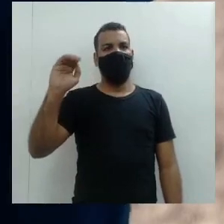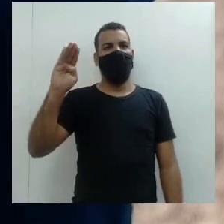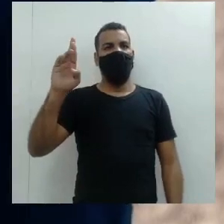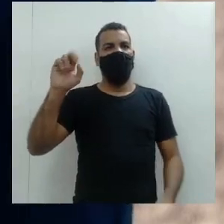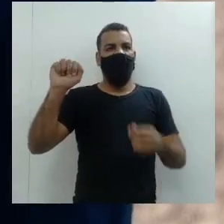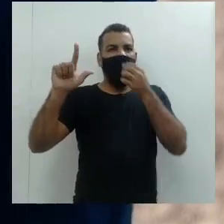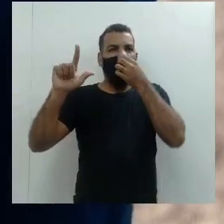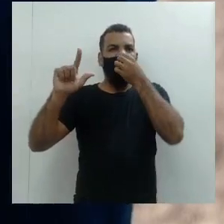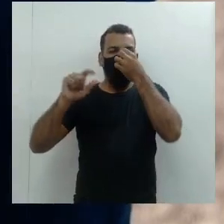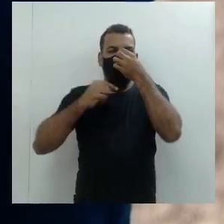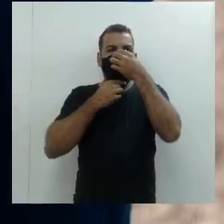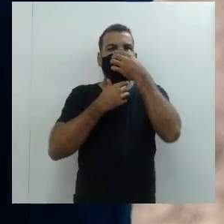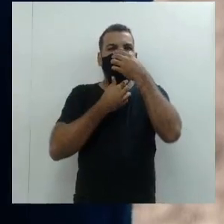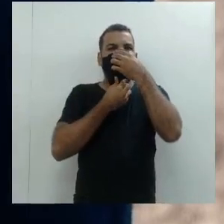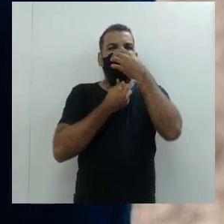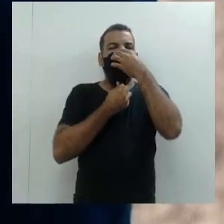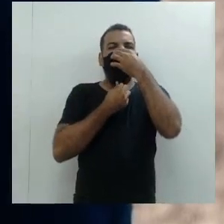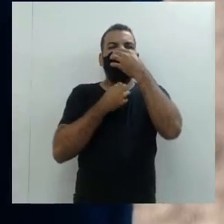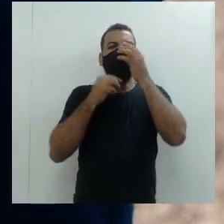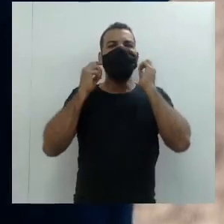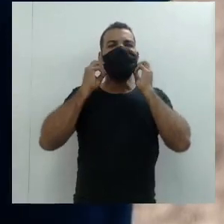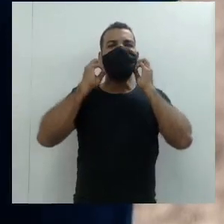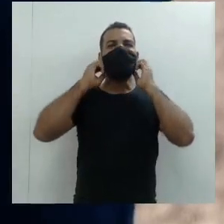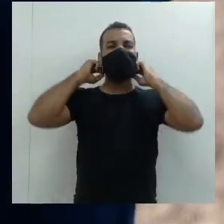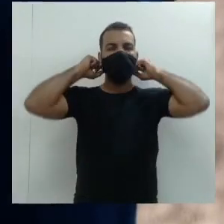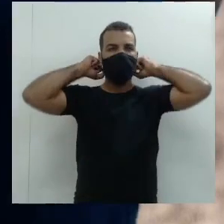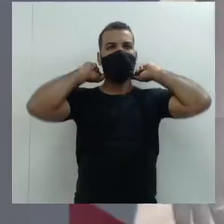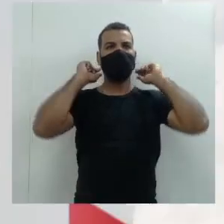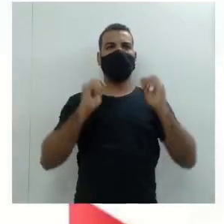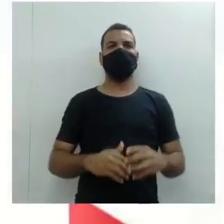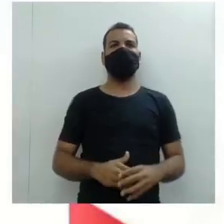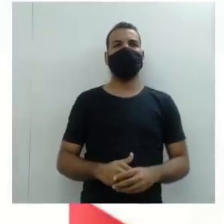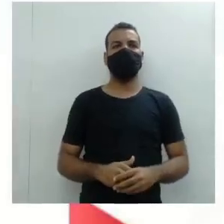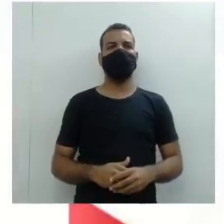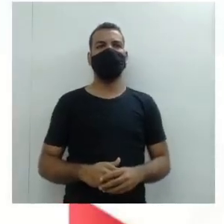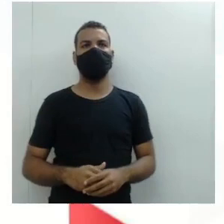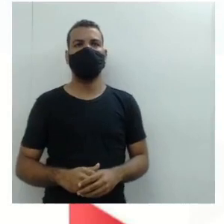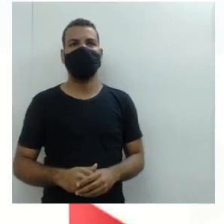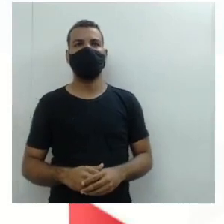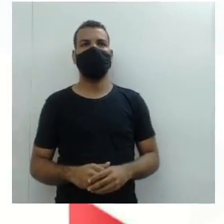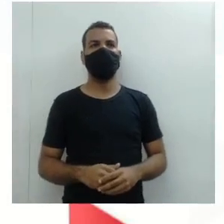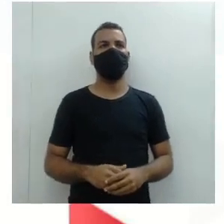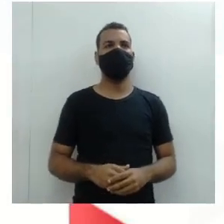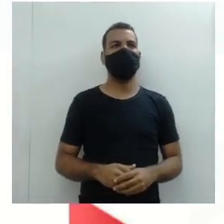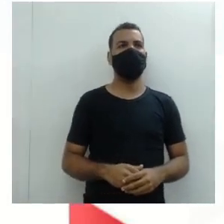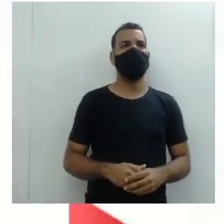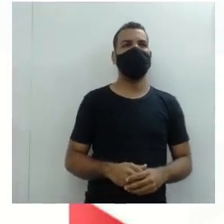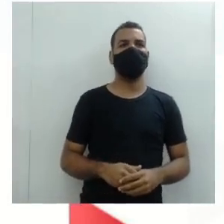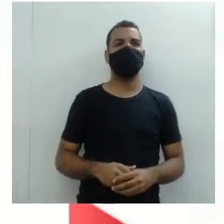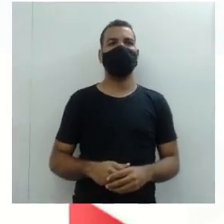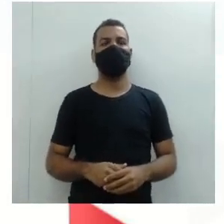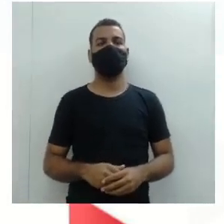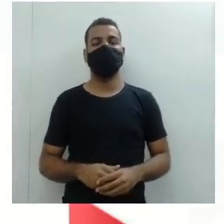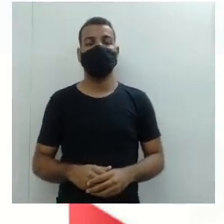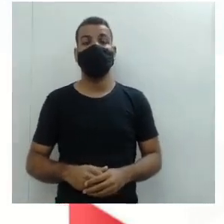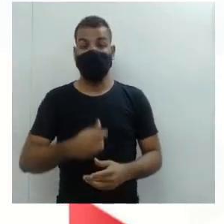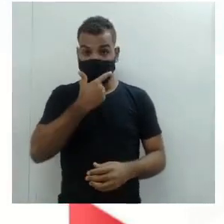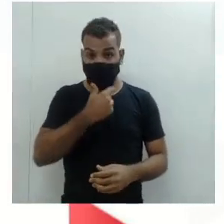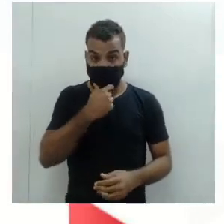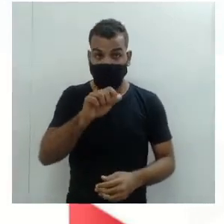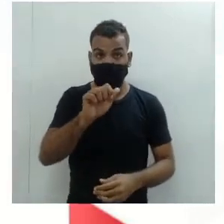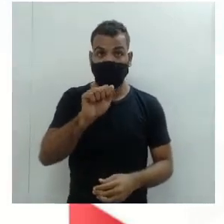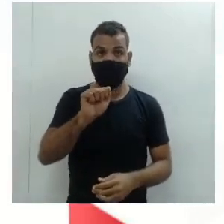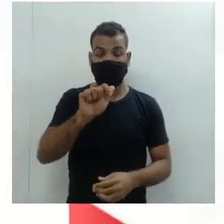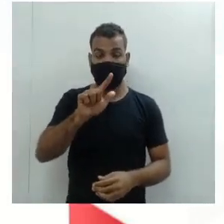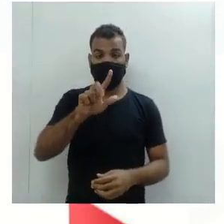Recifense, né? E aqui, olha. Como o professor Robson tinha comentado, o Álvaro Lins ele é um cidadão do mundo.